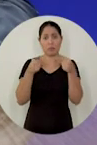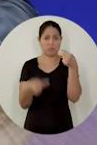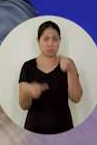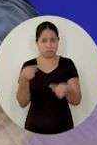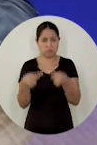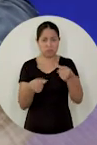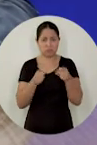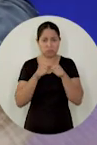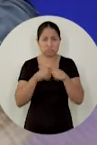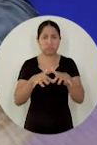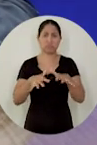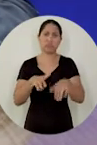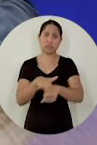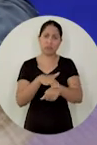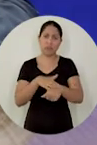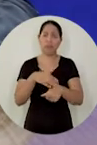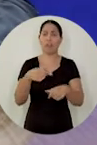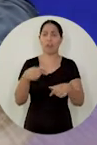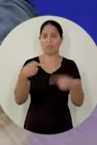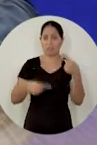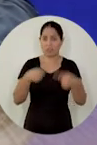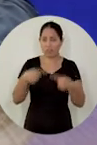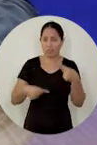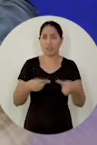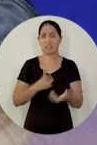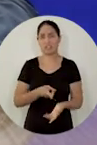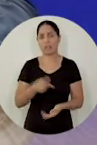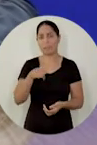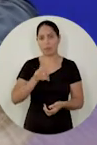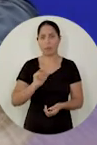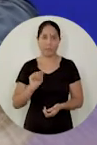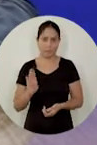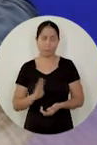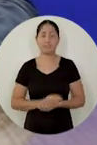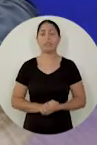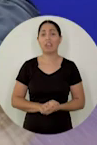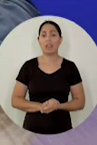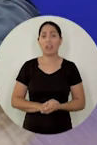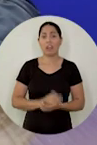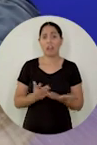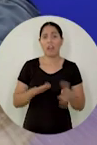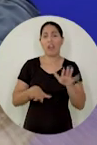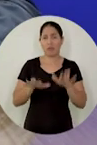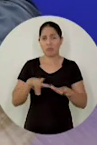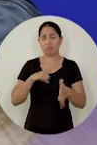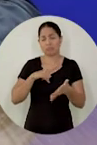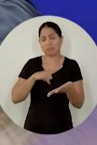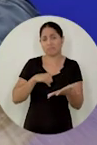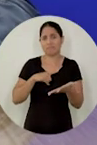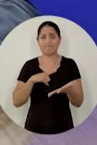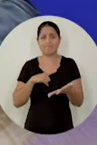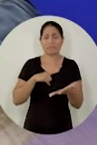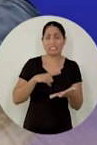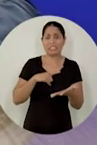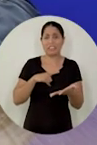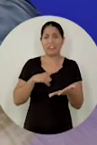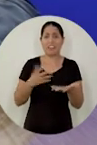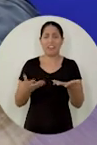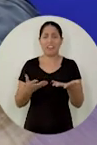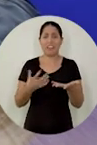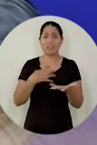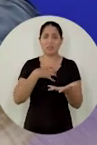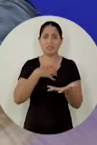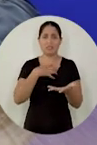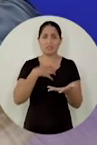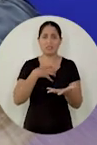muito discutidos e debatidos aqui na Ordem há muito tempo. existem sim alguns fatores que tornam os